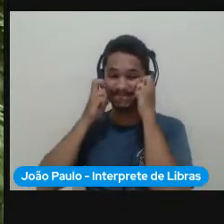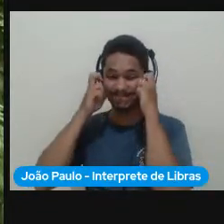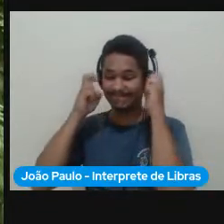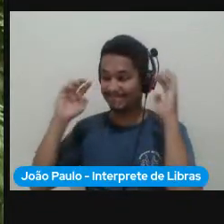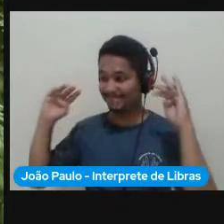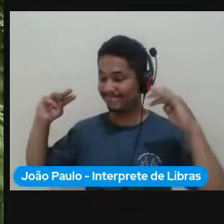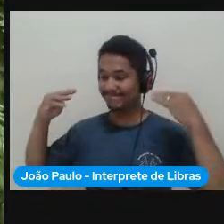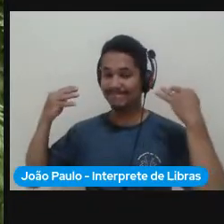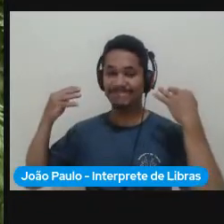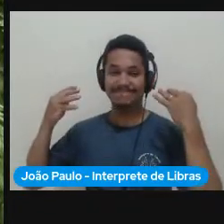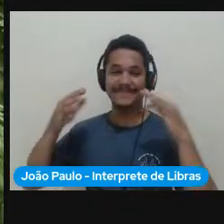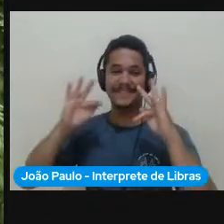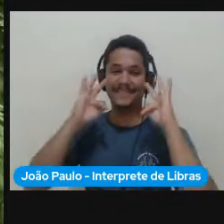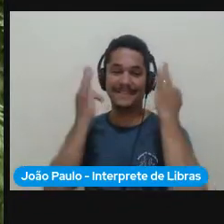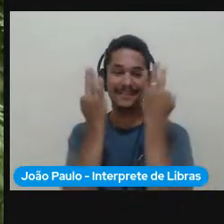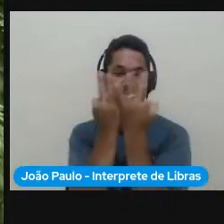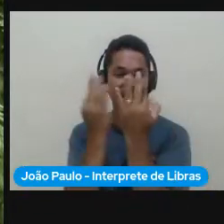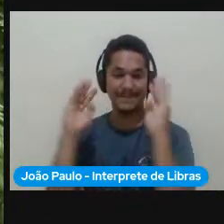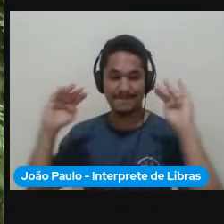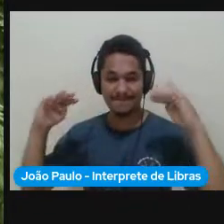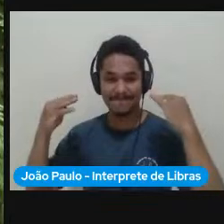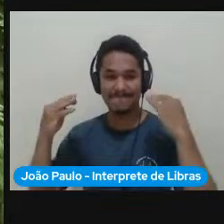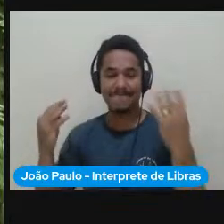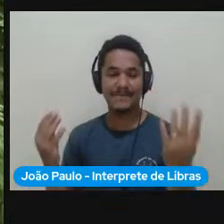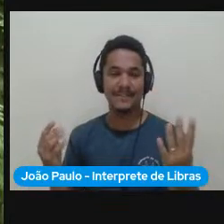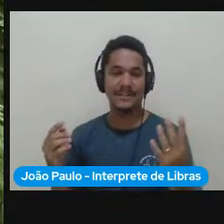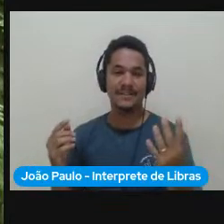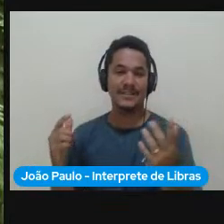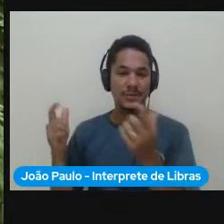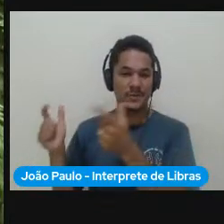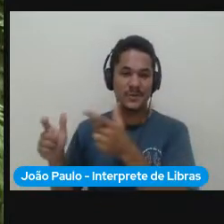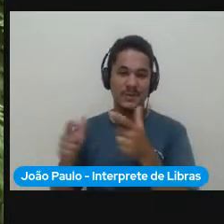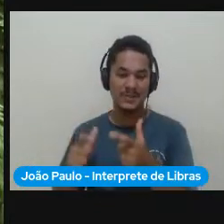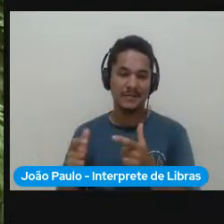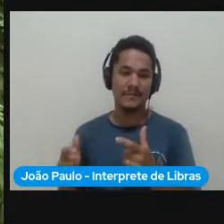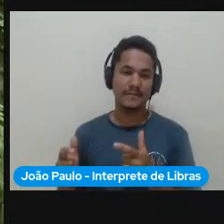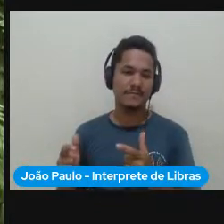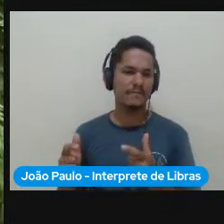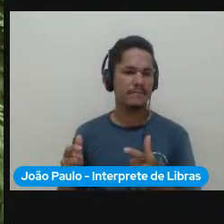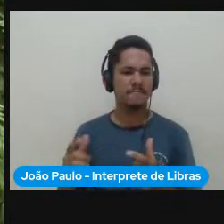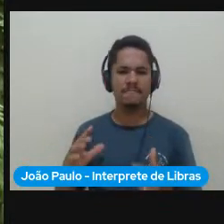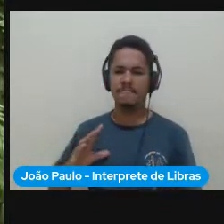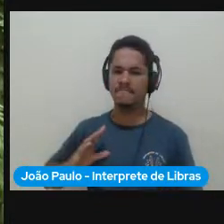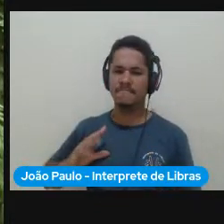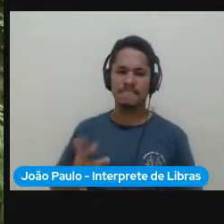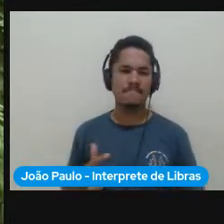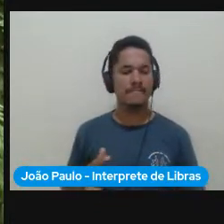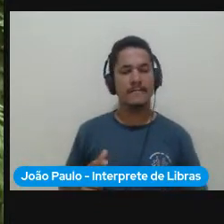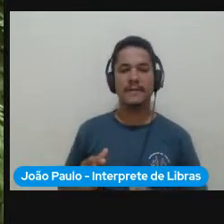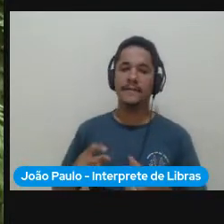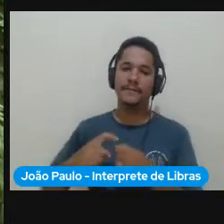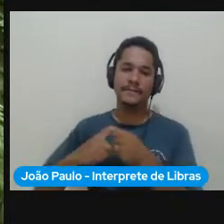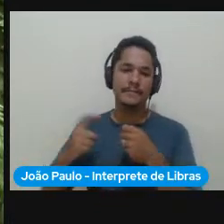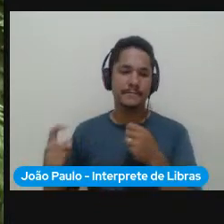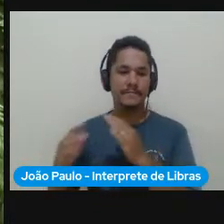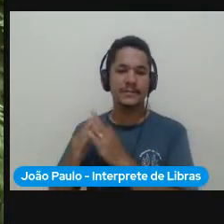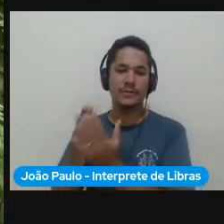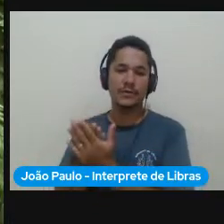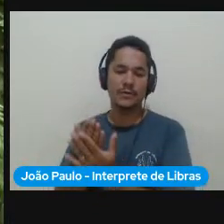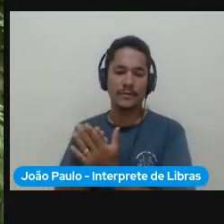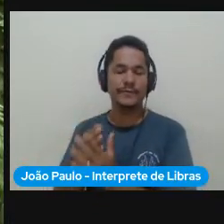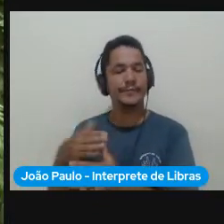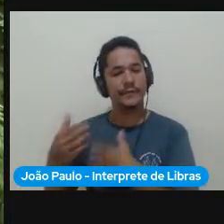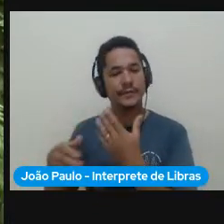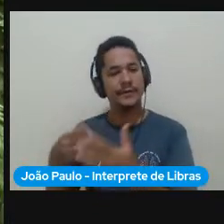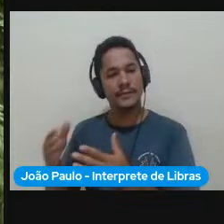mim, mas para toda a minha família, para toda a minha quebrada, né? E aí eu resolvi sair da escola. Mas depois, é o